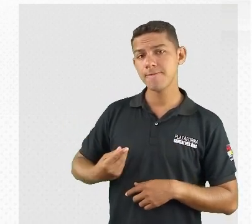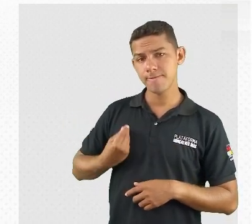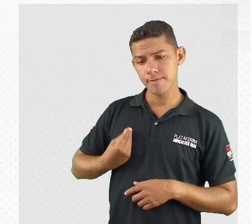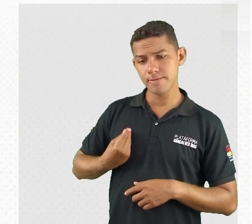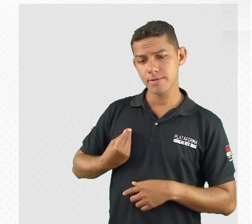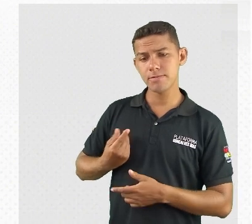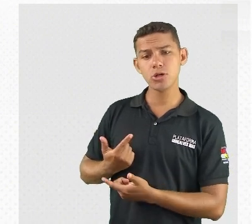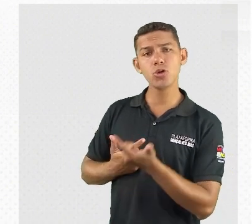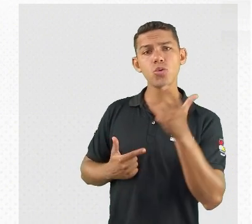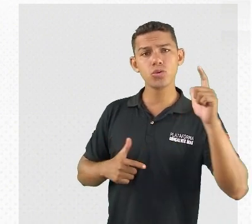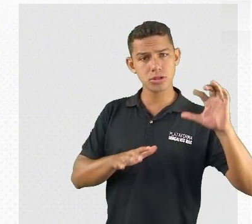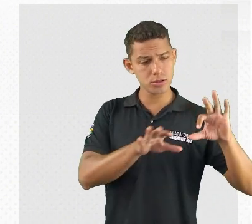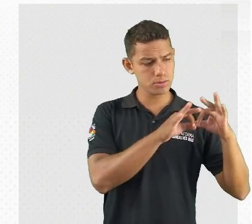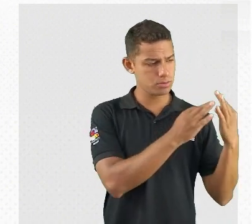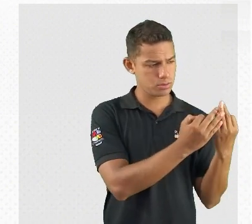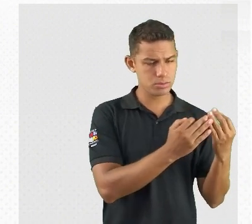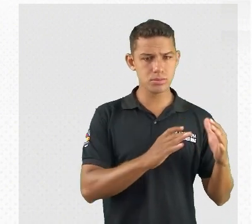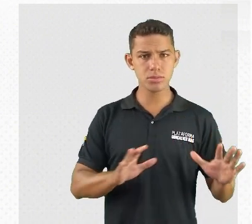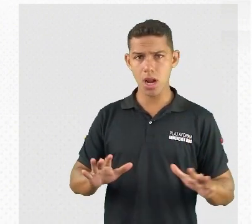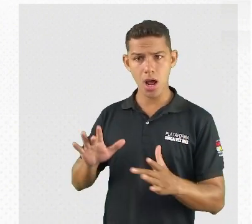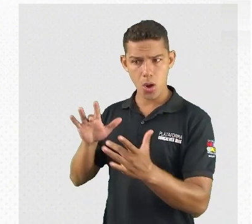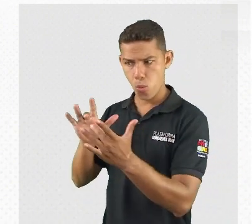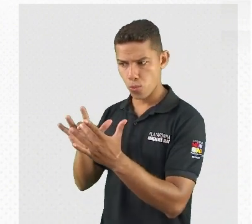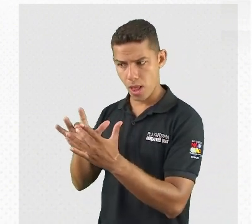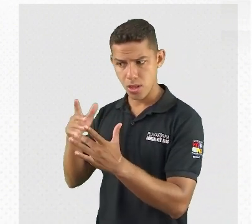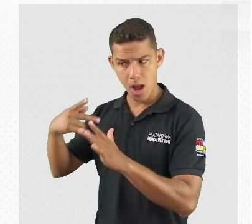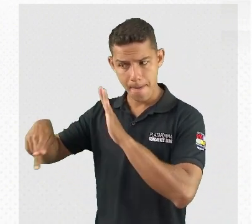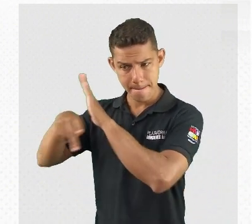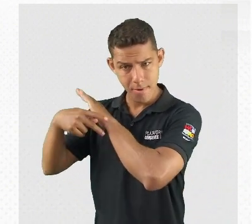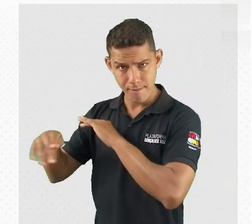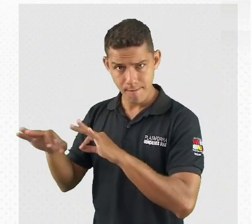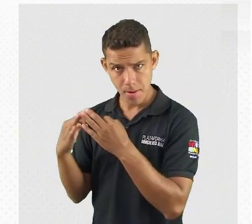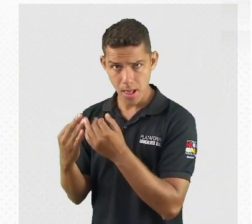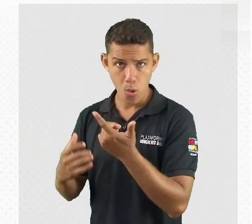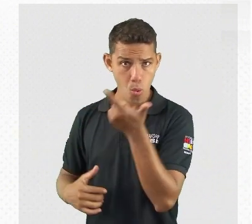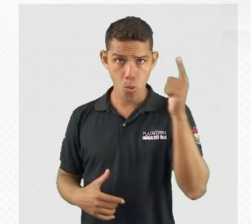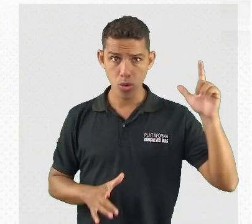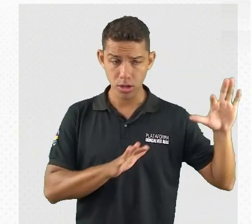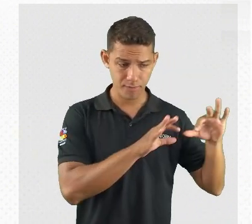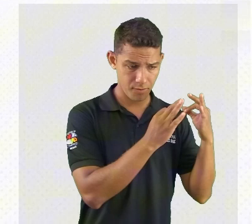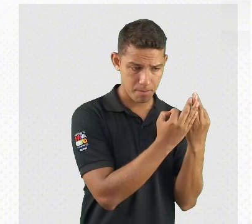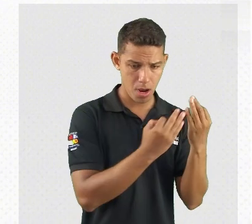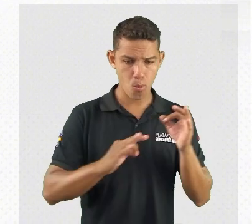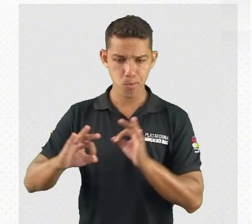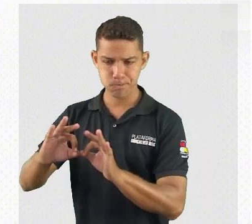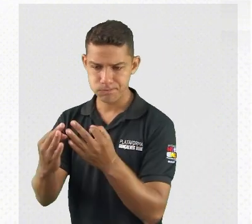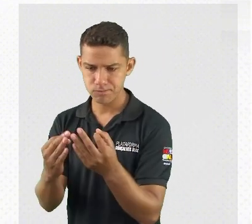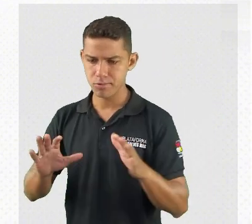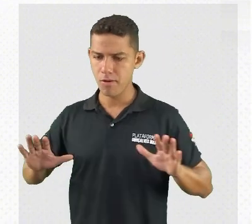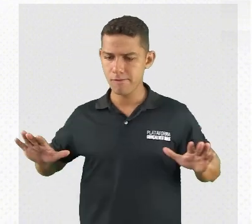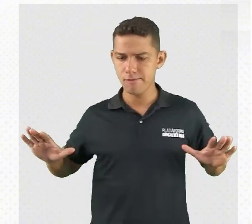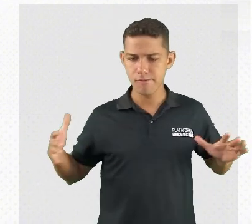viver com outras famílias, né? Não só em contato com as suas famílias. Ou seja, as famílias elas começam a conviver